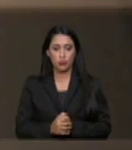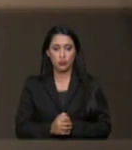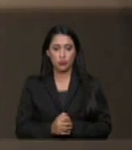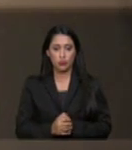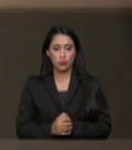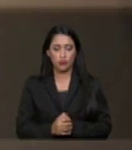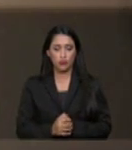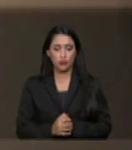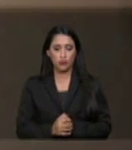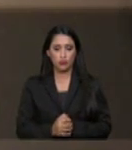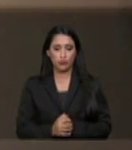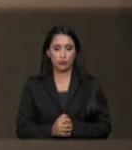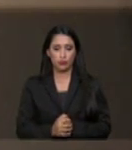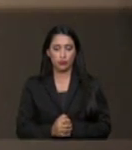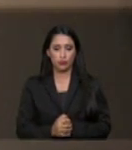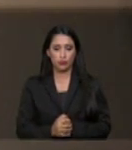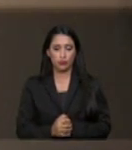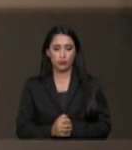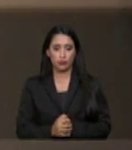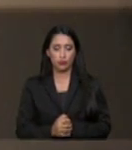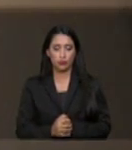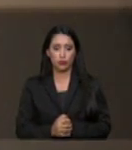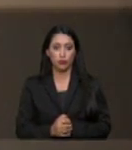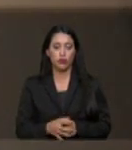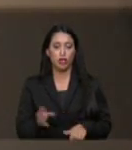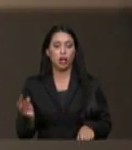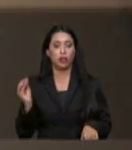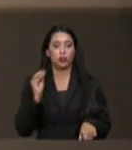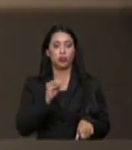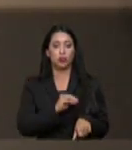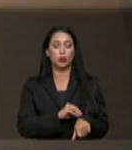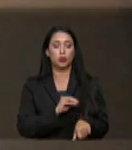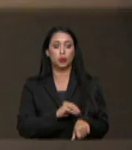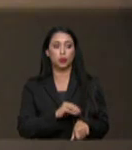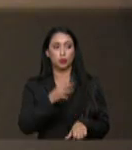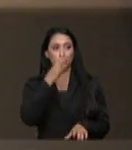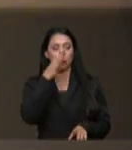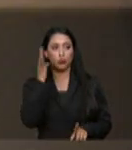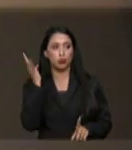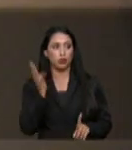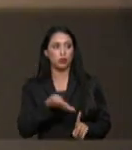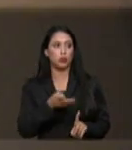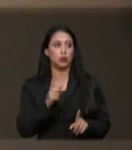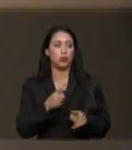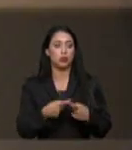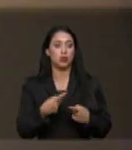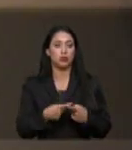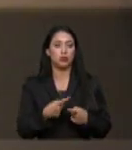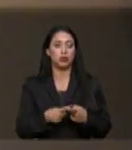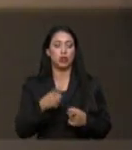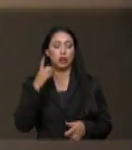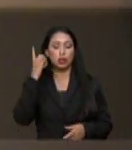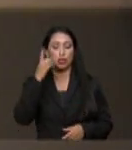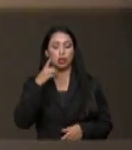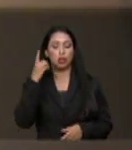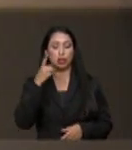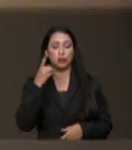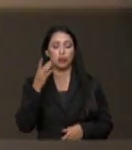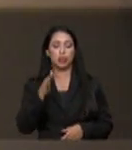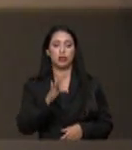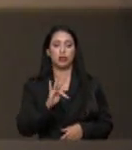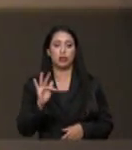circunstâncias desfavoráveis ao acusado a culpabilidade porque por ser deputado